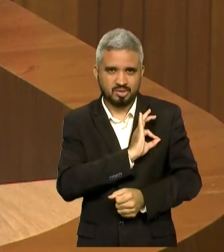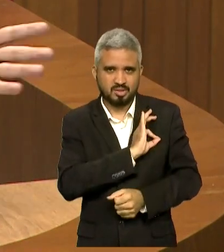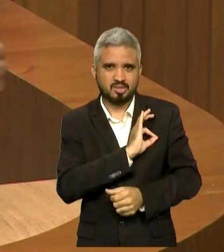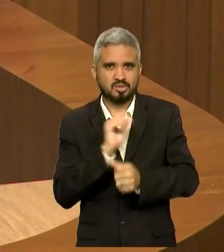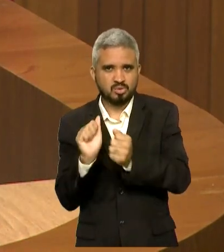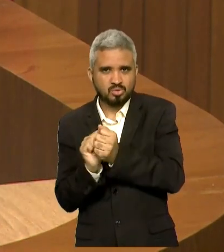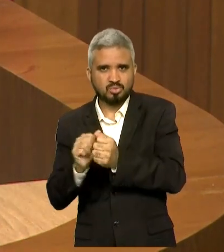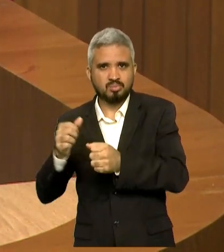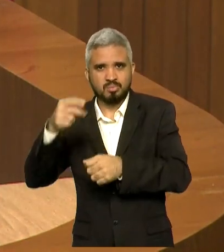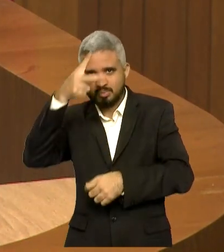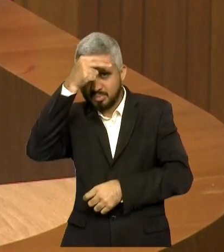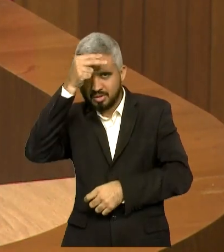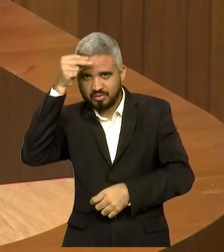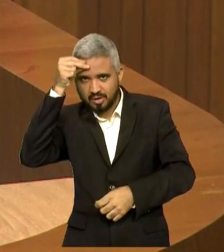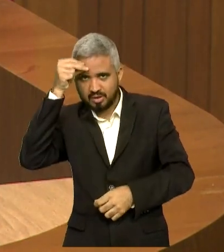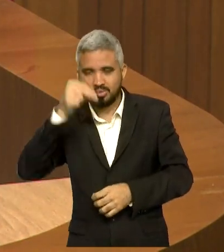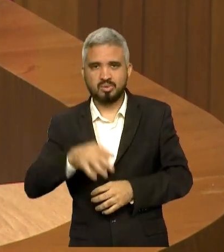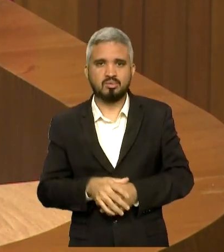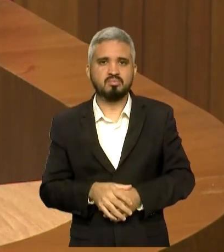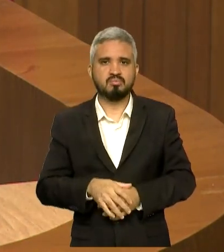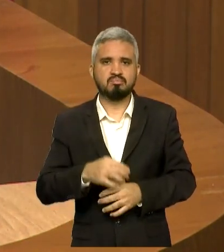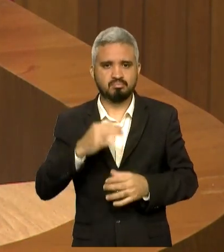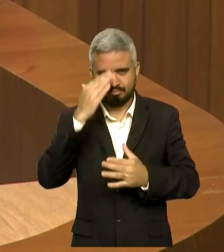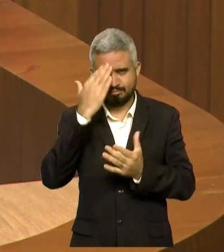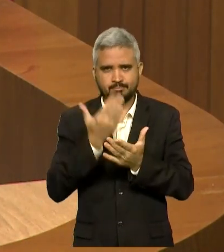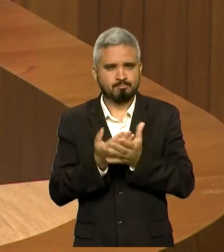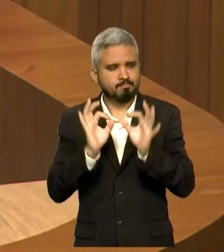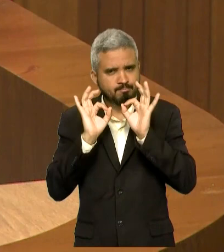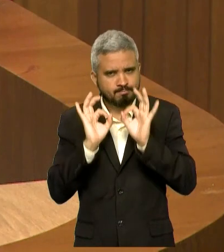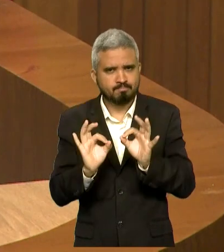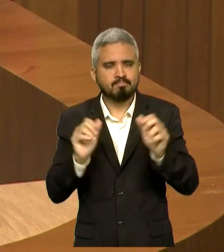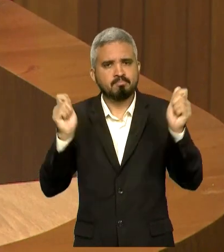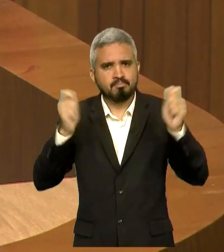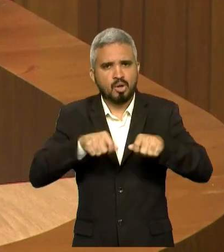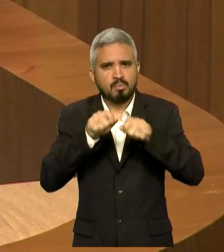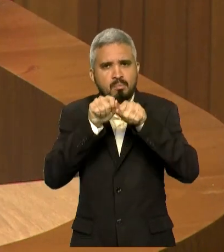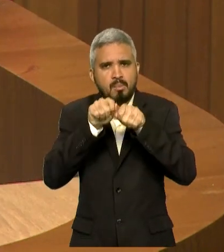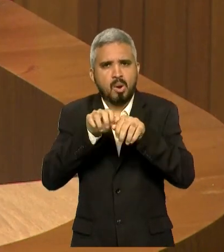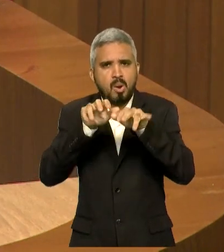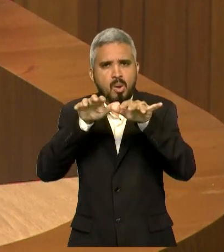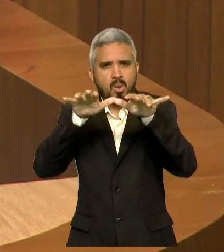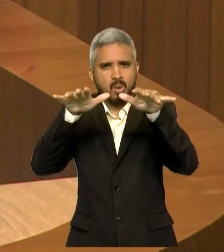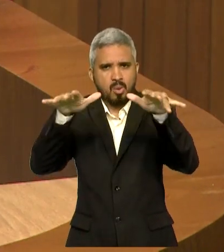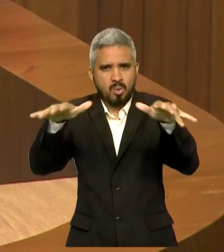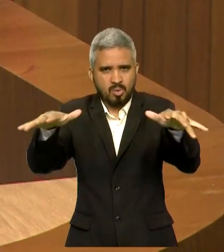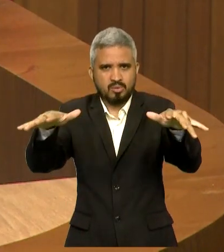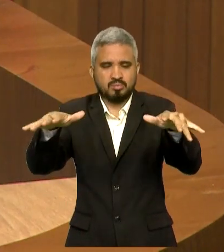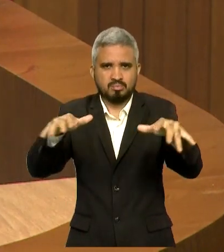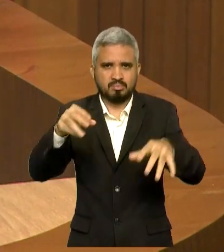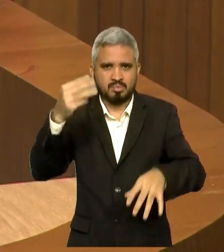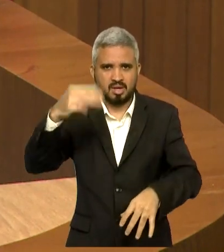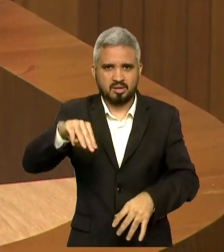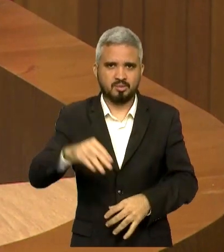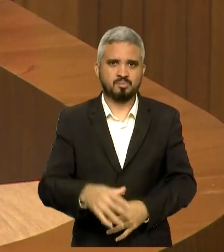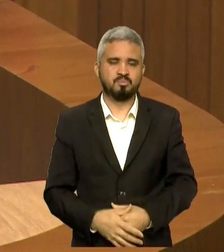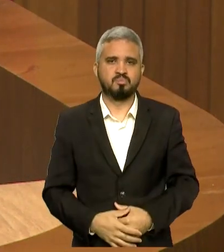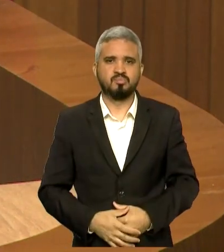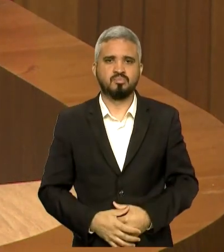Daniela, que pode ser replicado em todo o estado do Maranhão e vai suprir. Eu concedo uma parte com muita satisfação à deputada